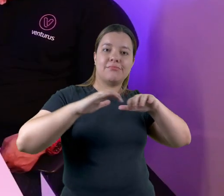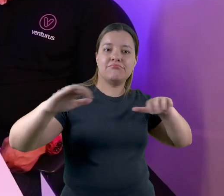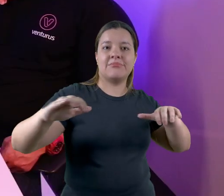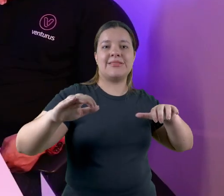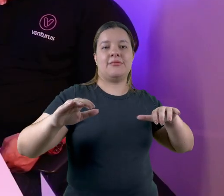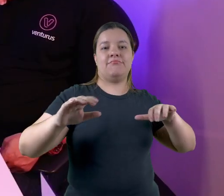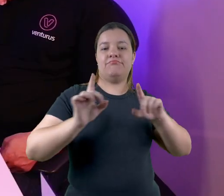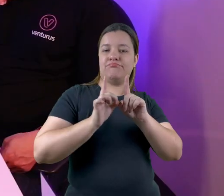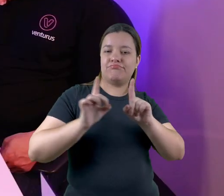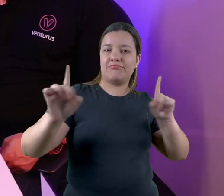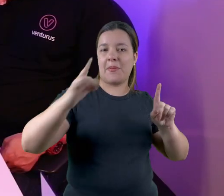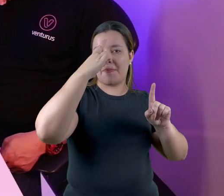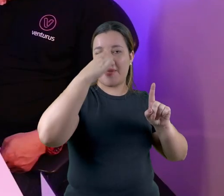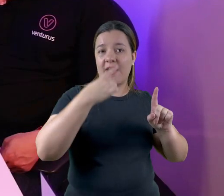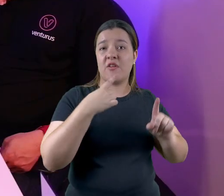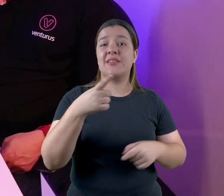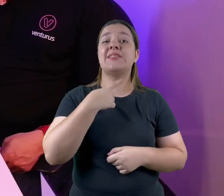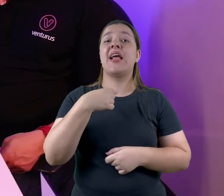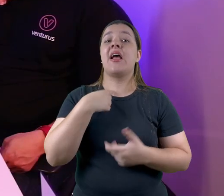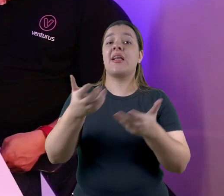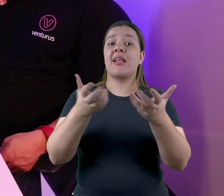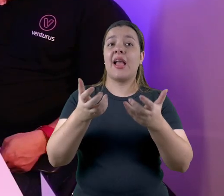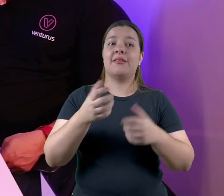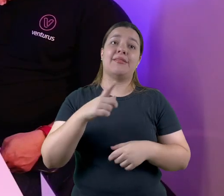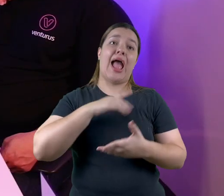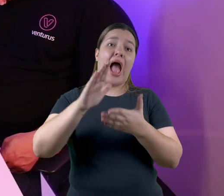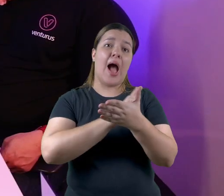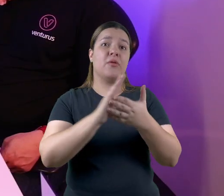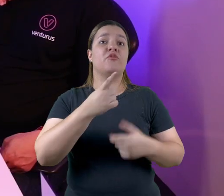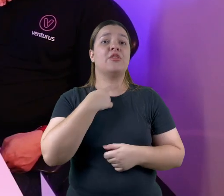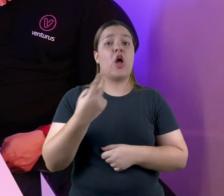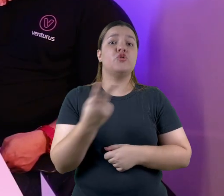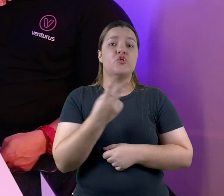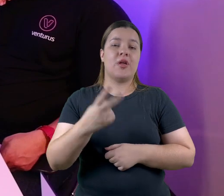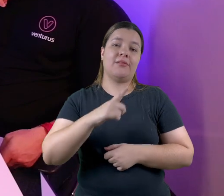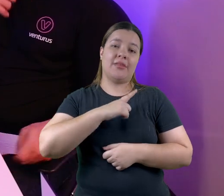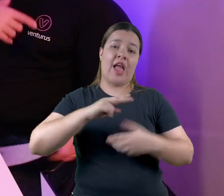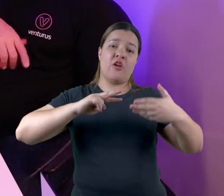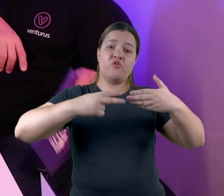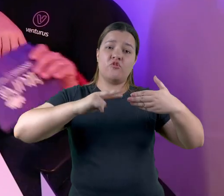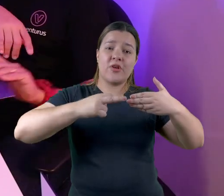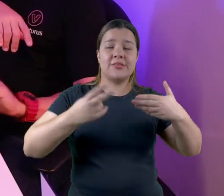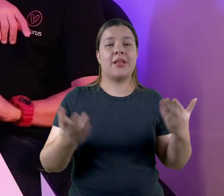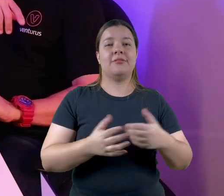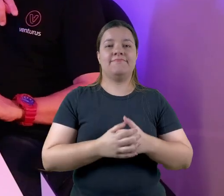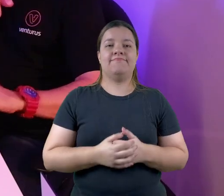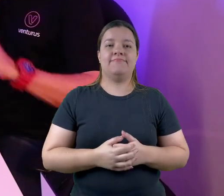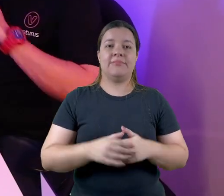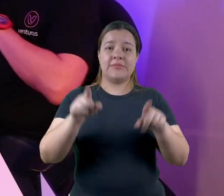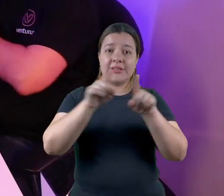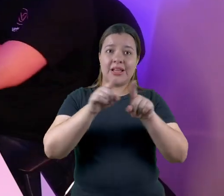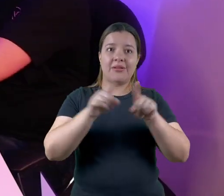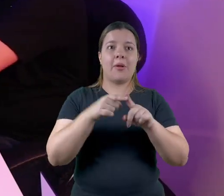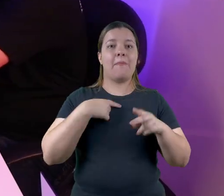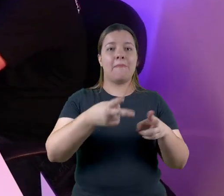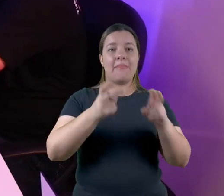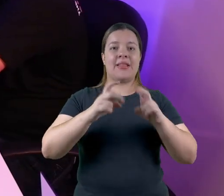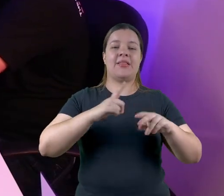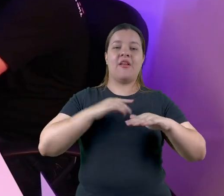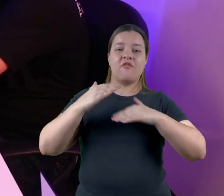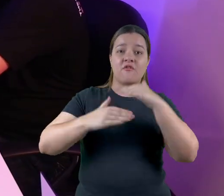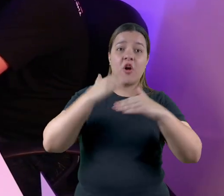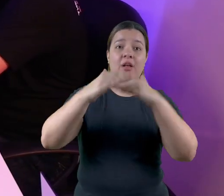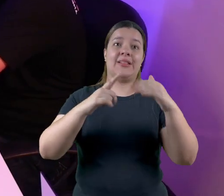ou se é da da né do desejo dele depois se tornar um full stack né E E por aí vai é que eu acho que também teve muita